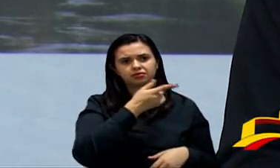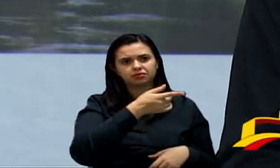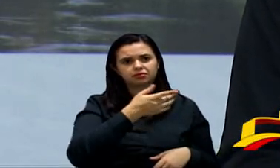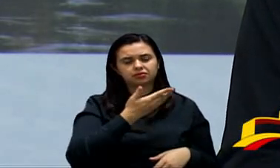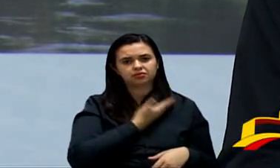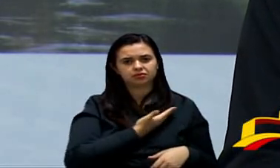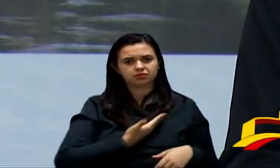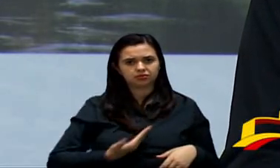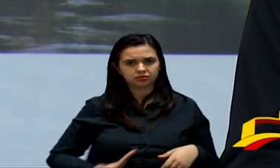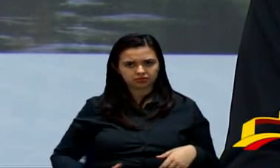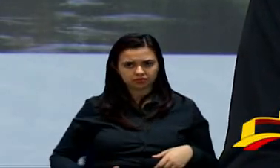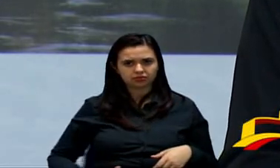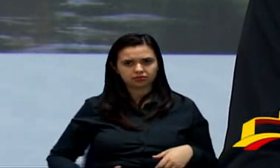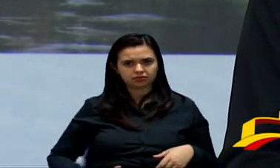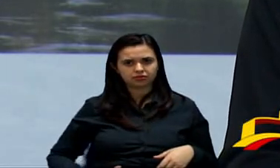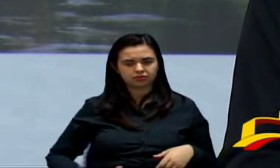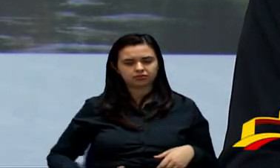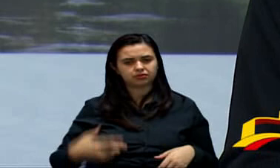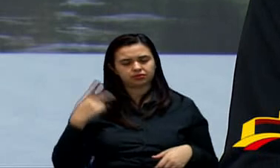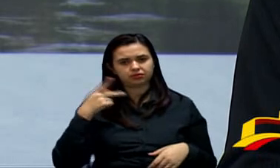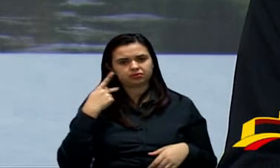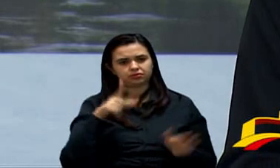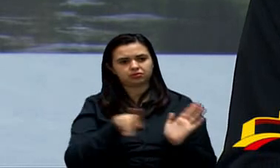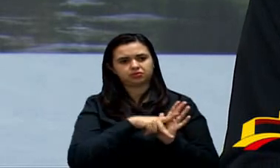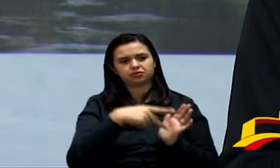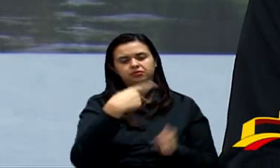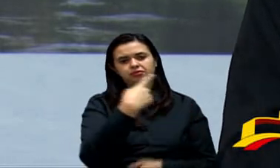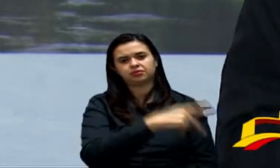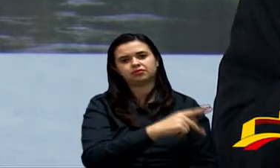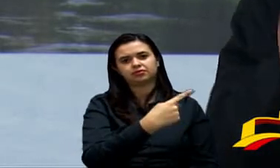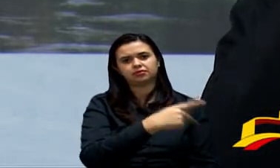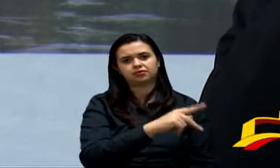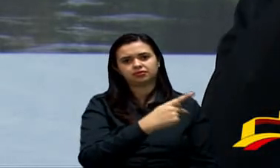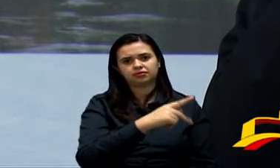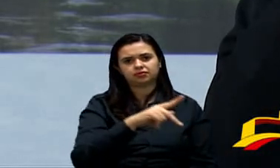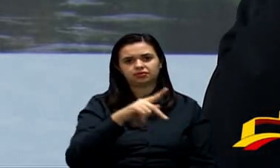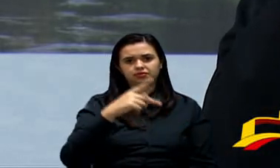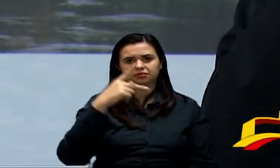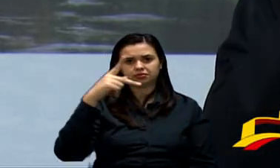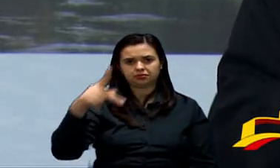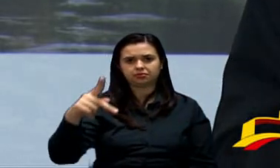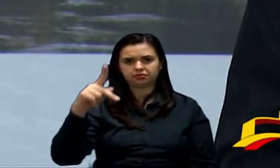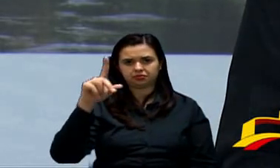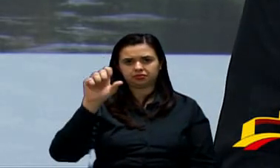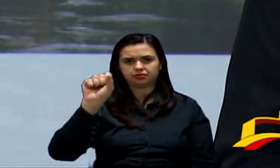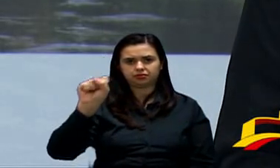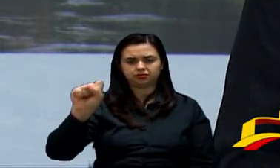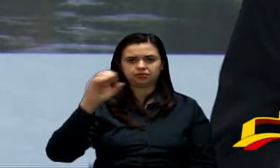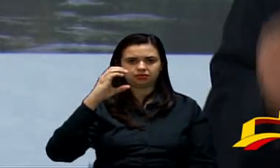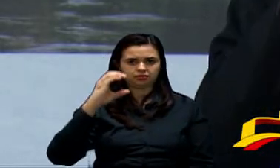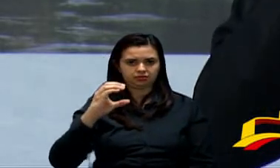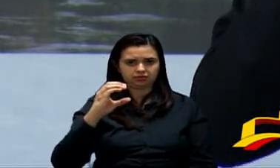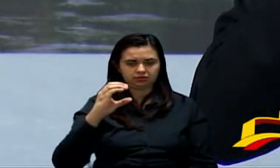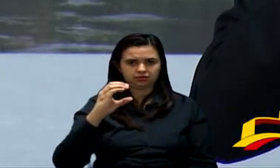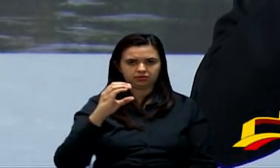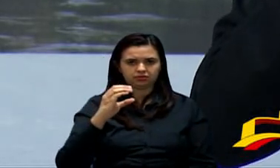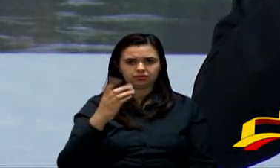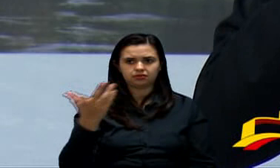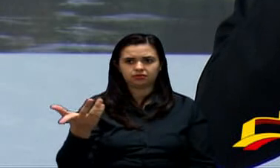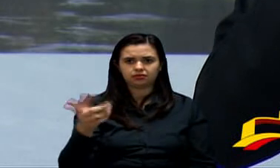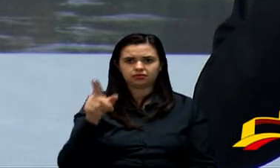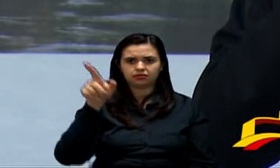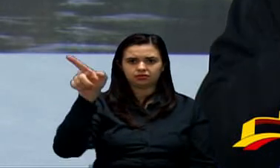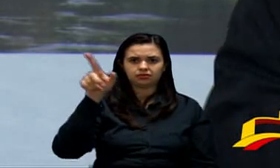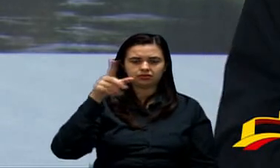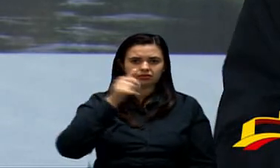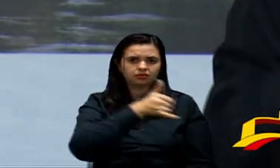pelo partido dele no Rio de Janeiro, eleito pelo PSC, que é o partido dele, foi caçado no Rio